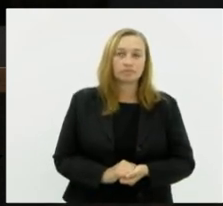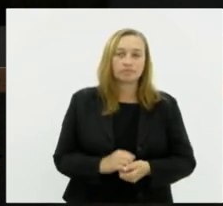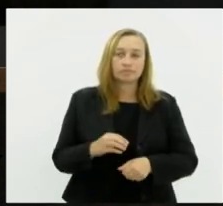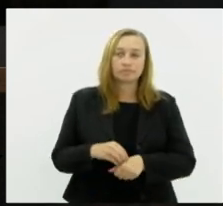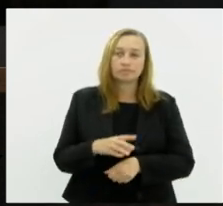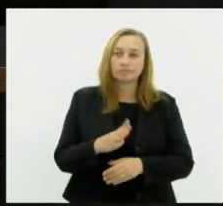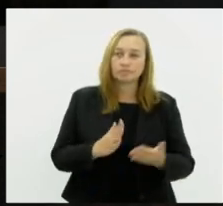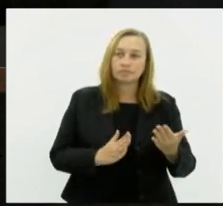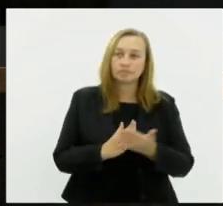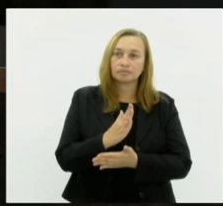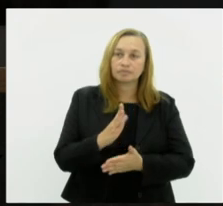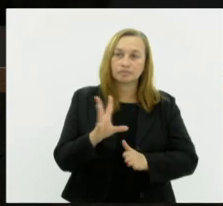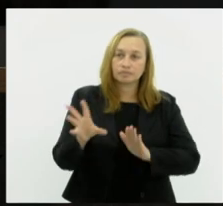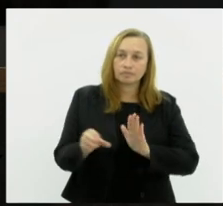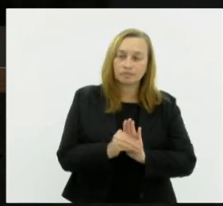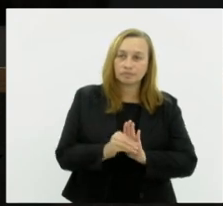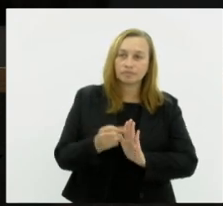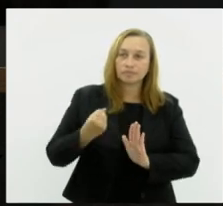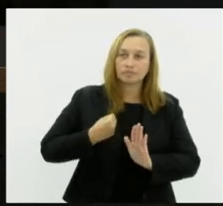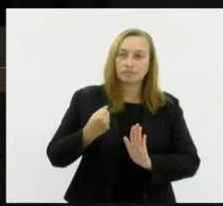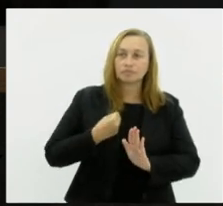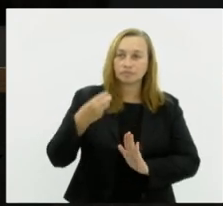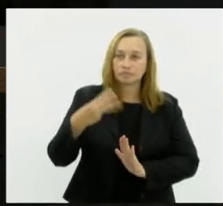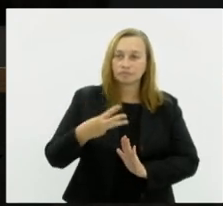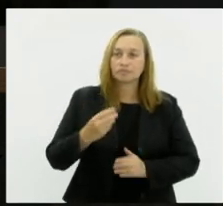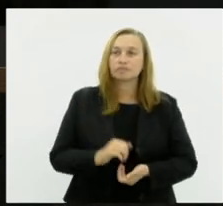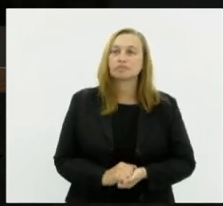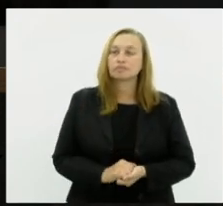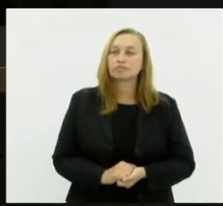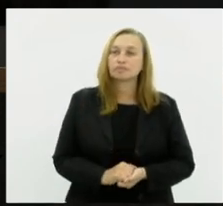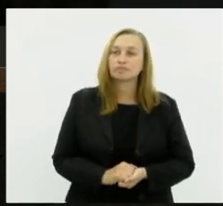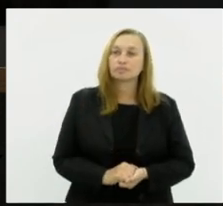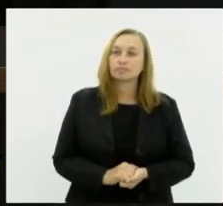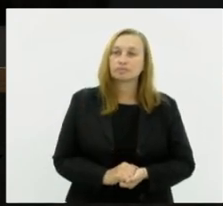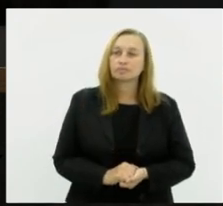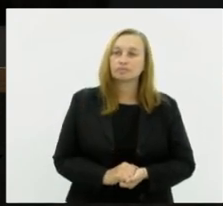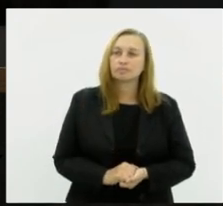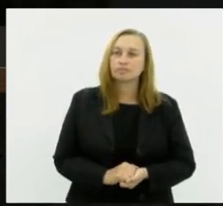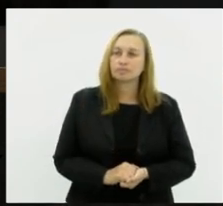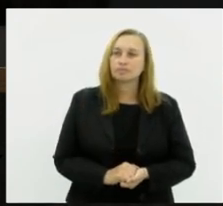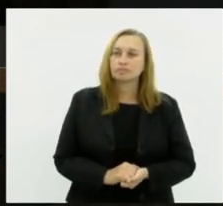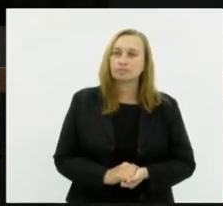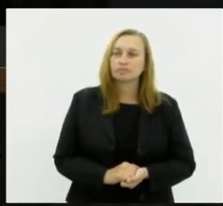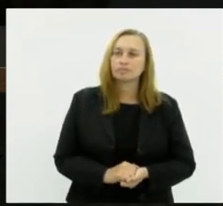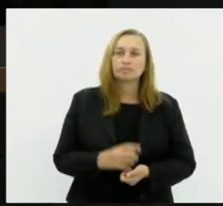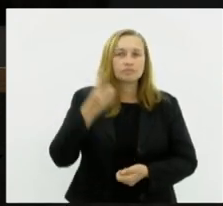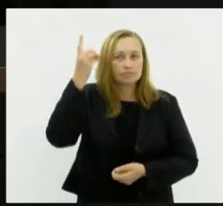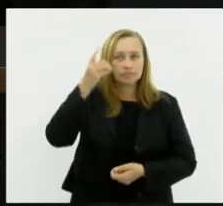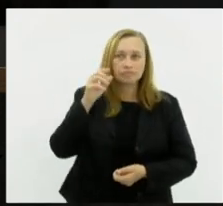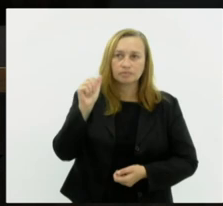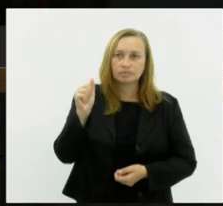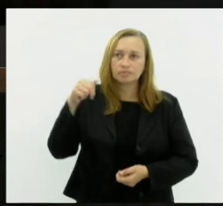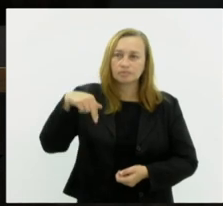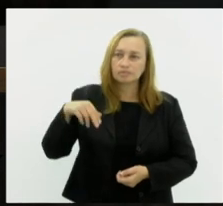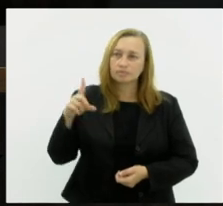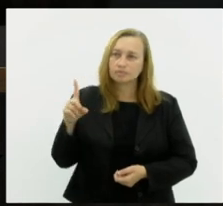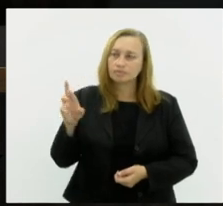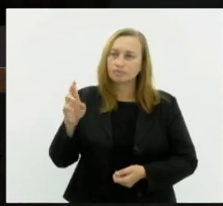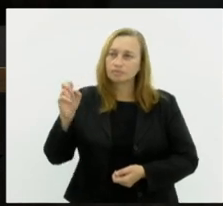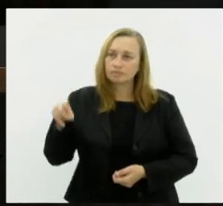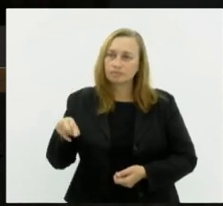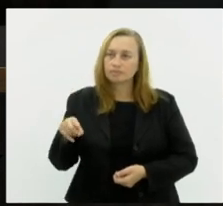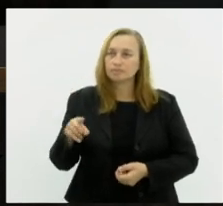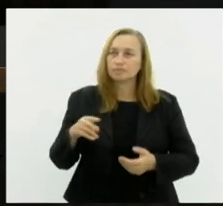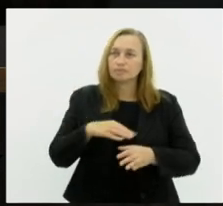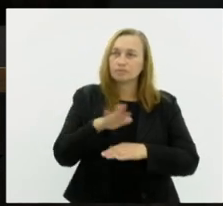para aprovação da emenda aditiva número 3. Eu acho que... Do deputado André Correia. Senhores que